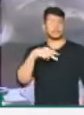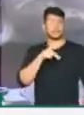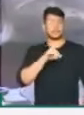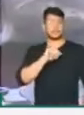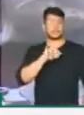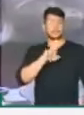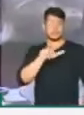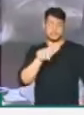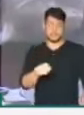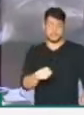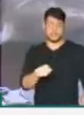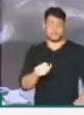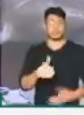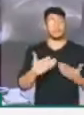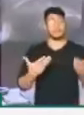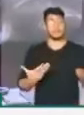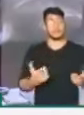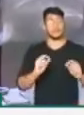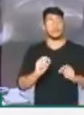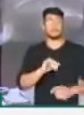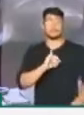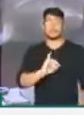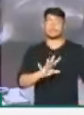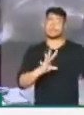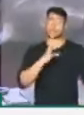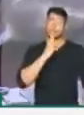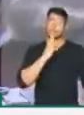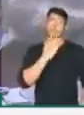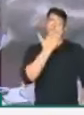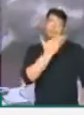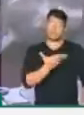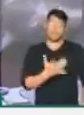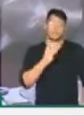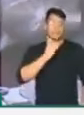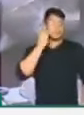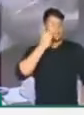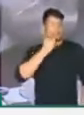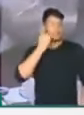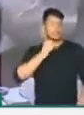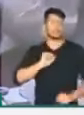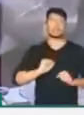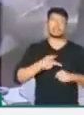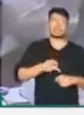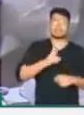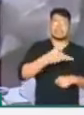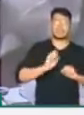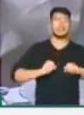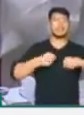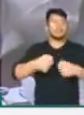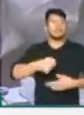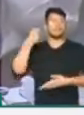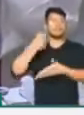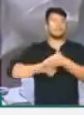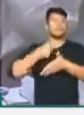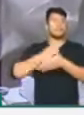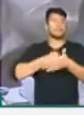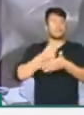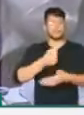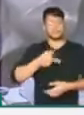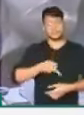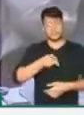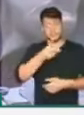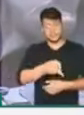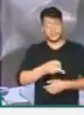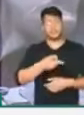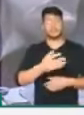despedida. E sem dúvida nenhuma, quem conhece a luta da deputada Jandira, os vários mandatos que ela tem nessa casa, sempre com